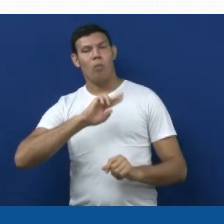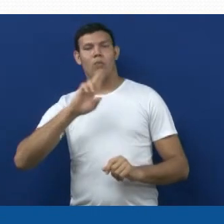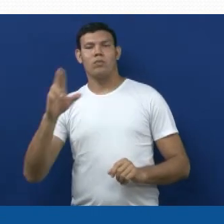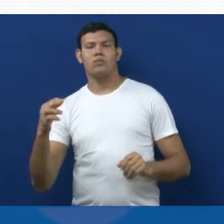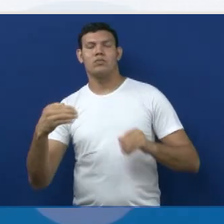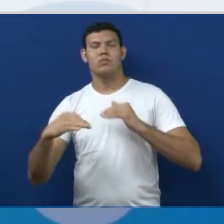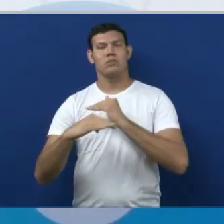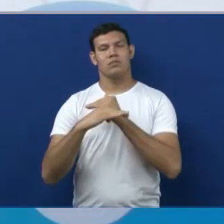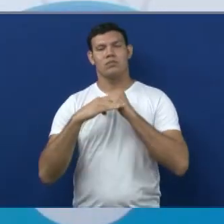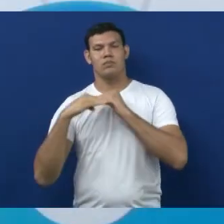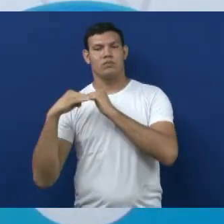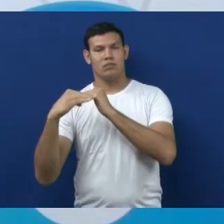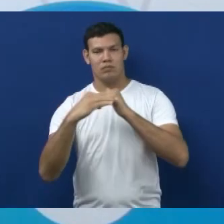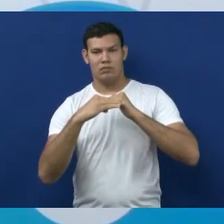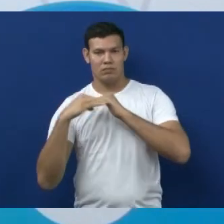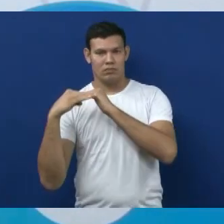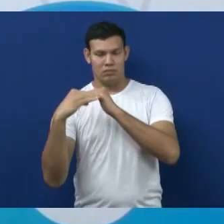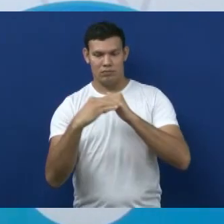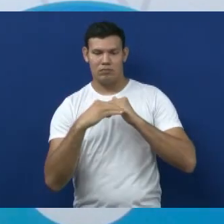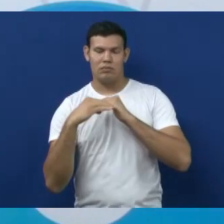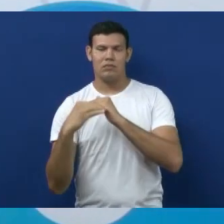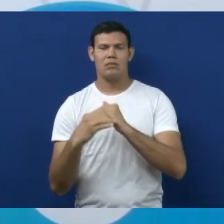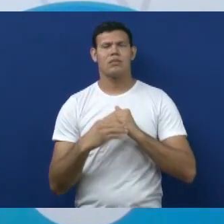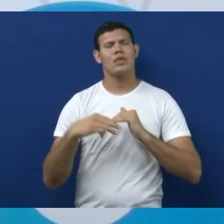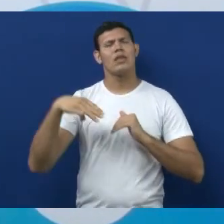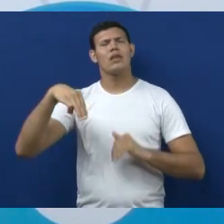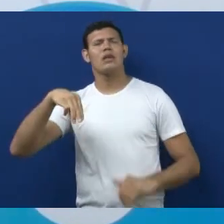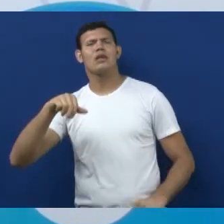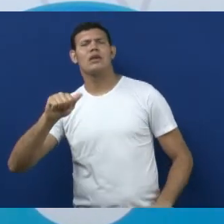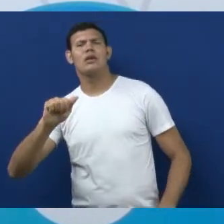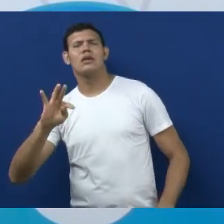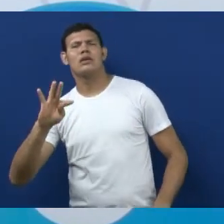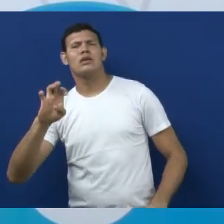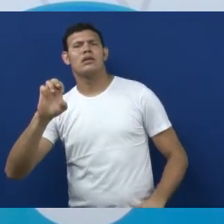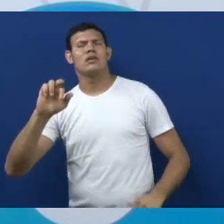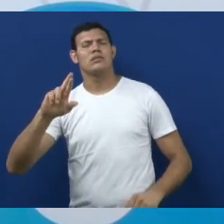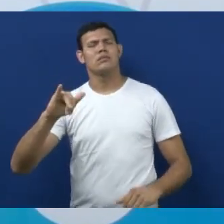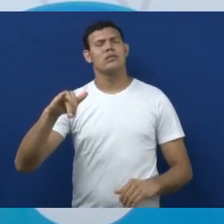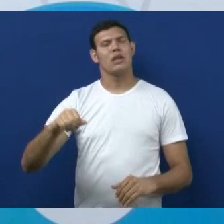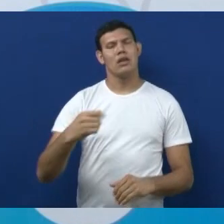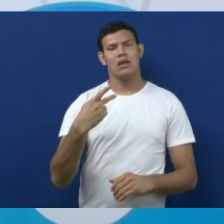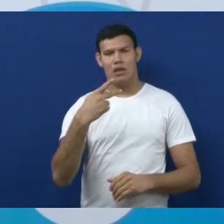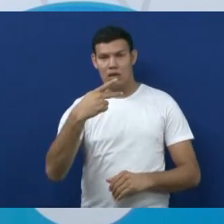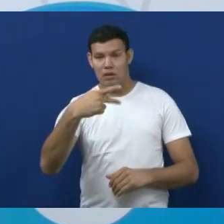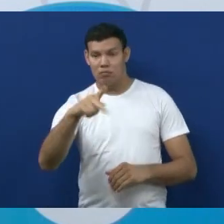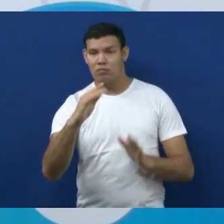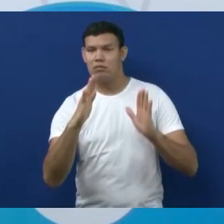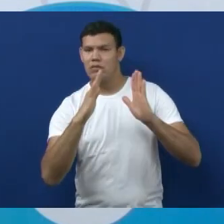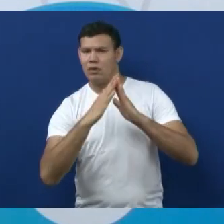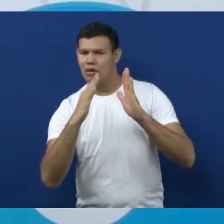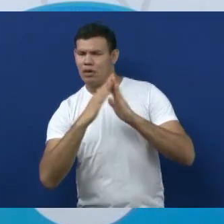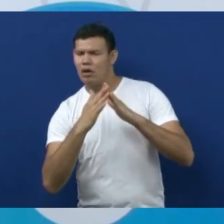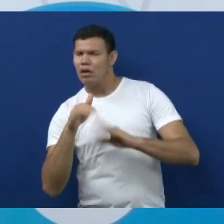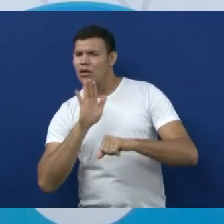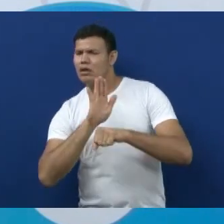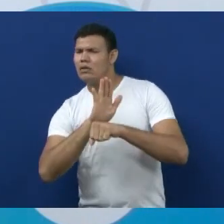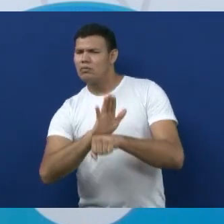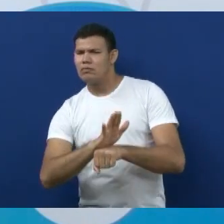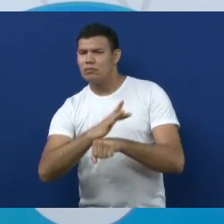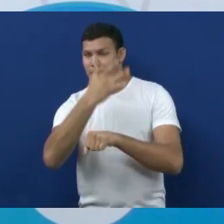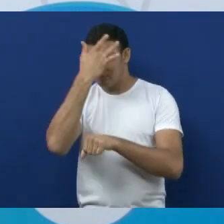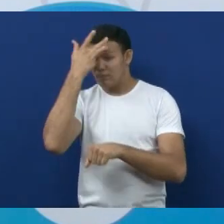Vamos pensar num exemplo. Digamos que você aí na sua casa, você pode fazer com a ajuda de alguém ou até mesmo sozinho,